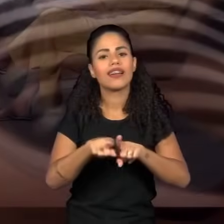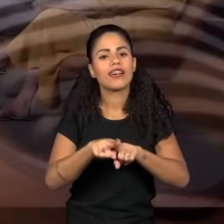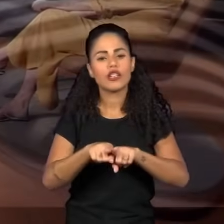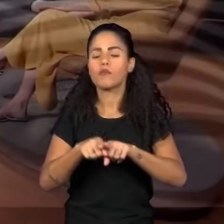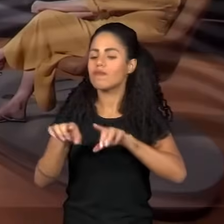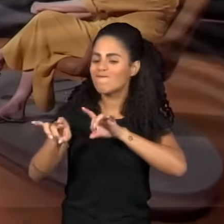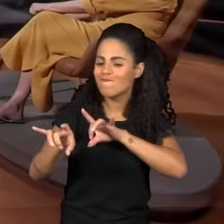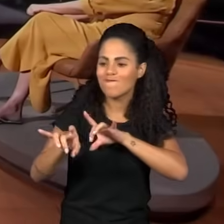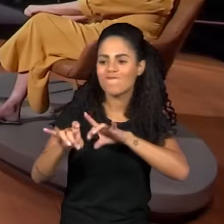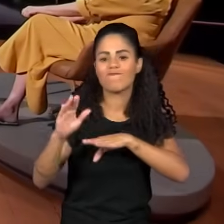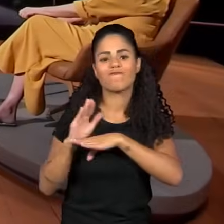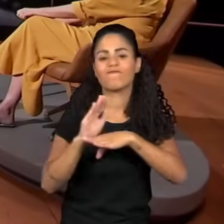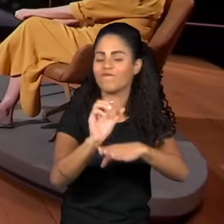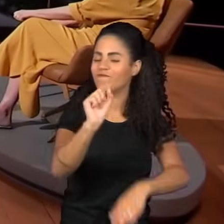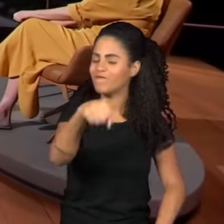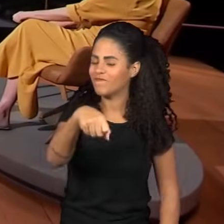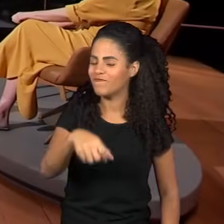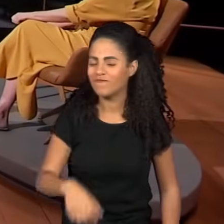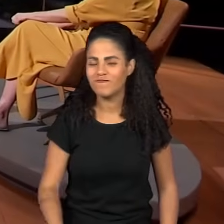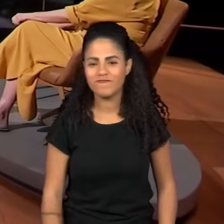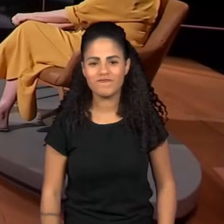e competitiva.